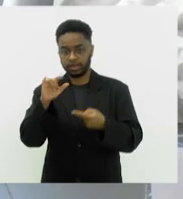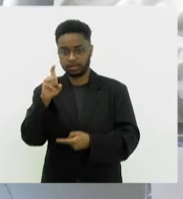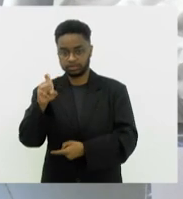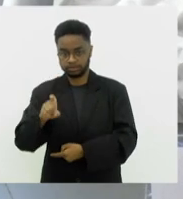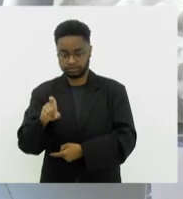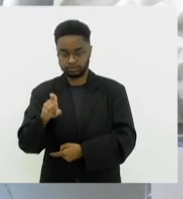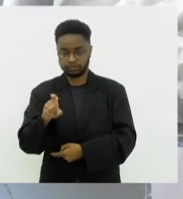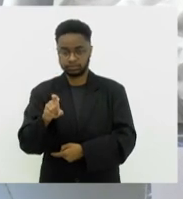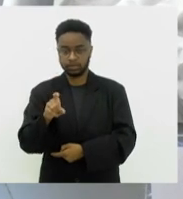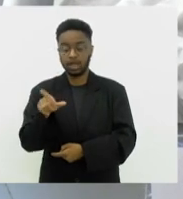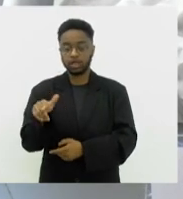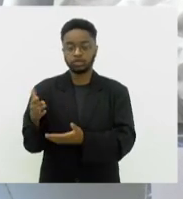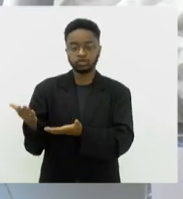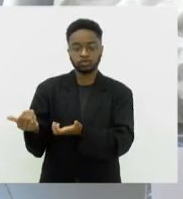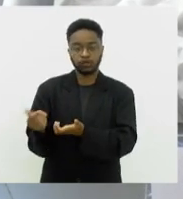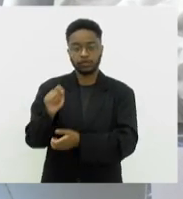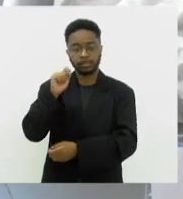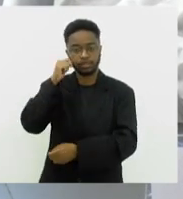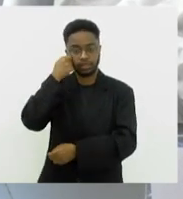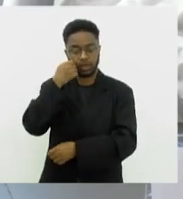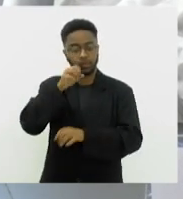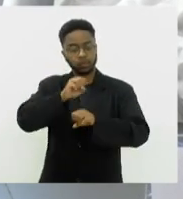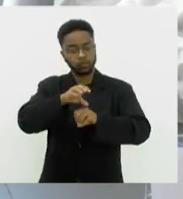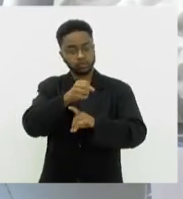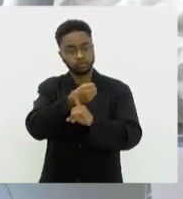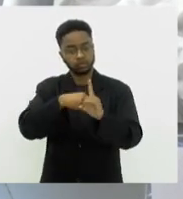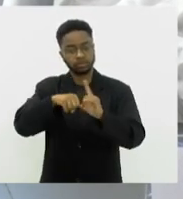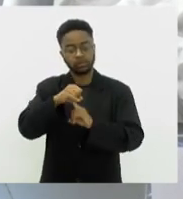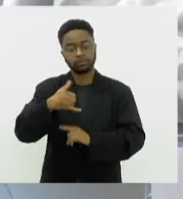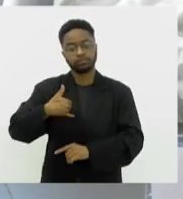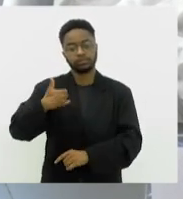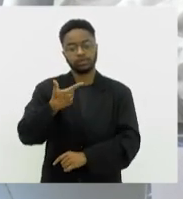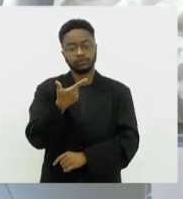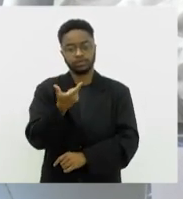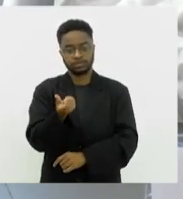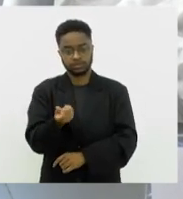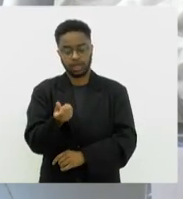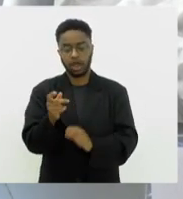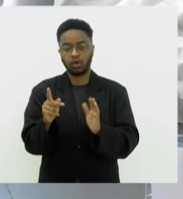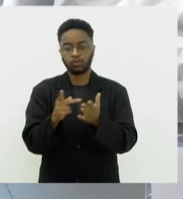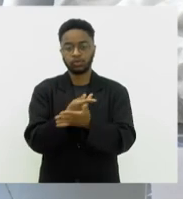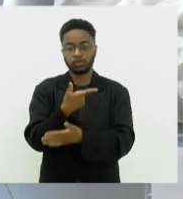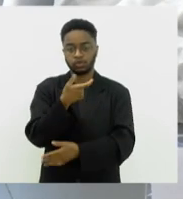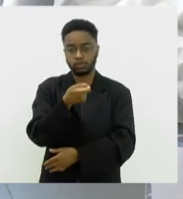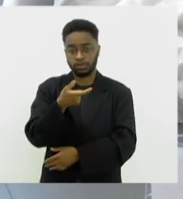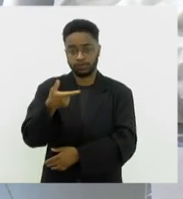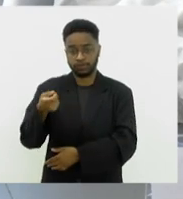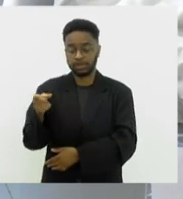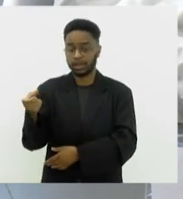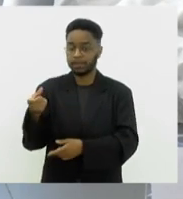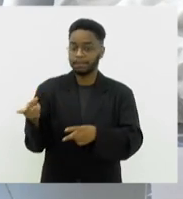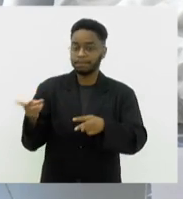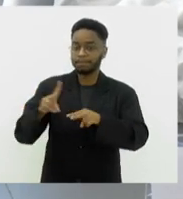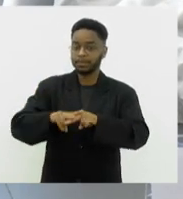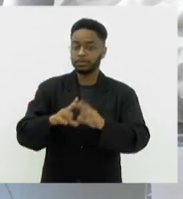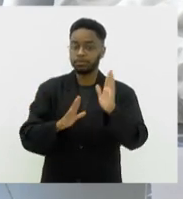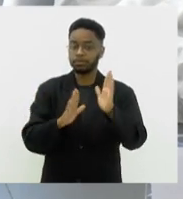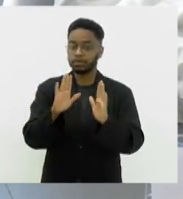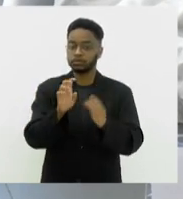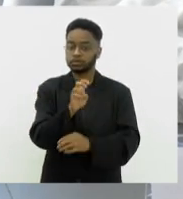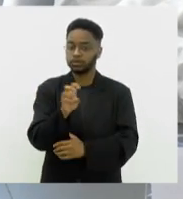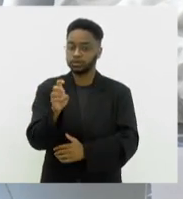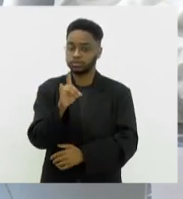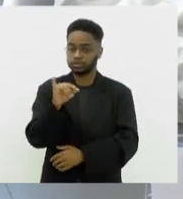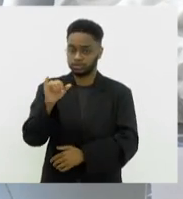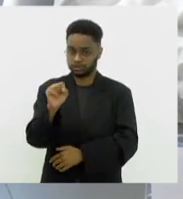Oliveira um jovem negro educador social de 26 anos em 2020 Danilo ficou preso durante 55